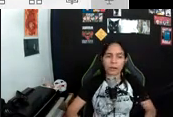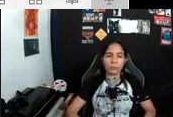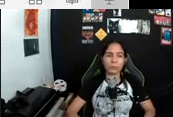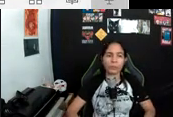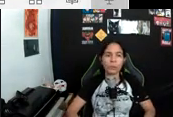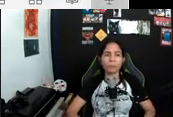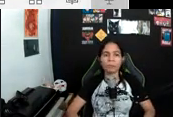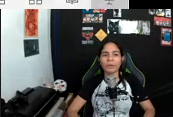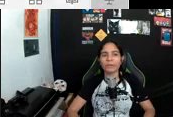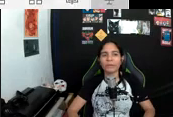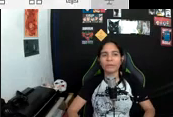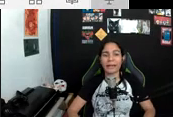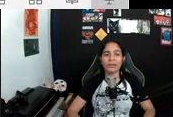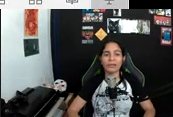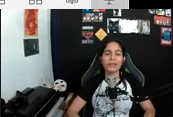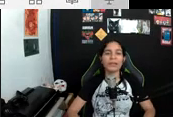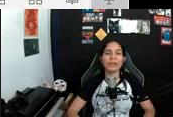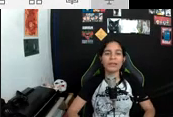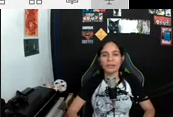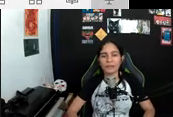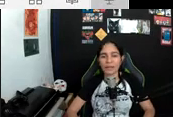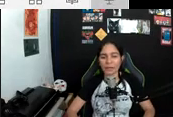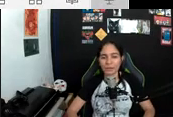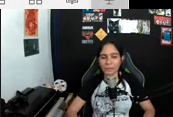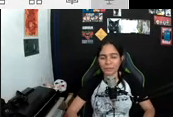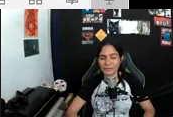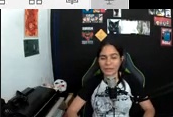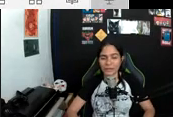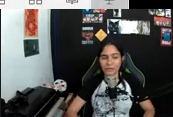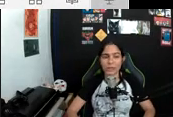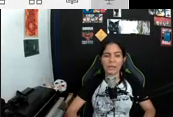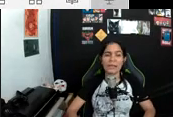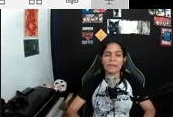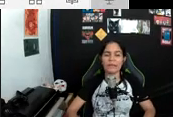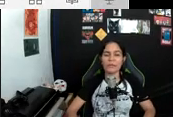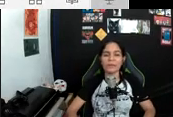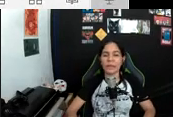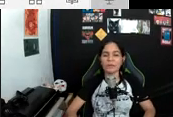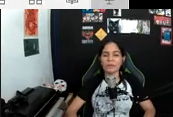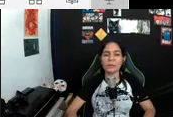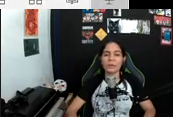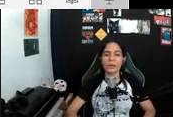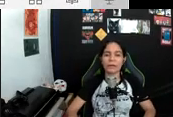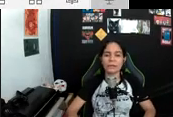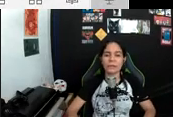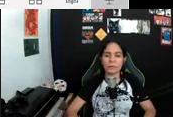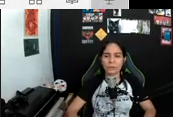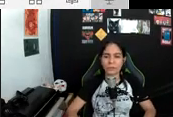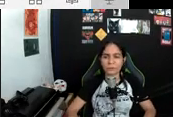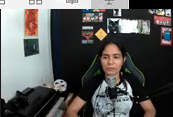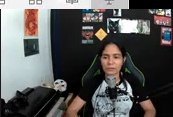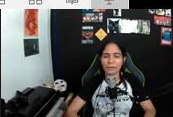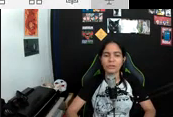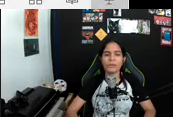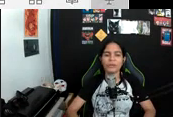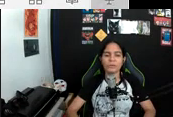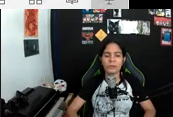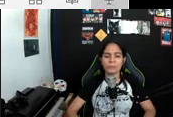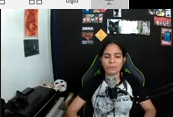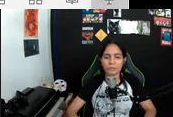respeitar o natural pudor, privacidade e intimidade do paciente. tendo direito a ter um local adequado para o